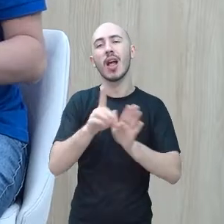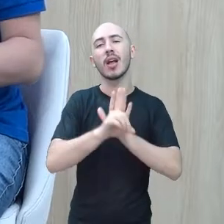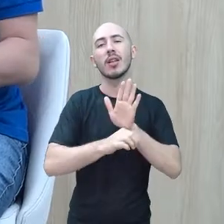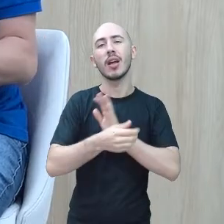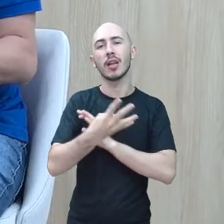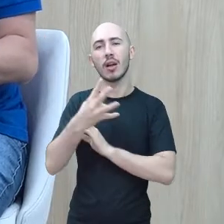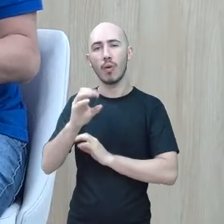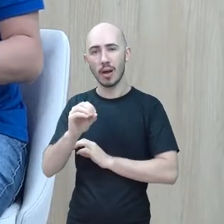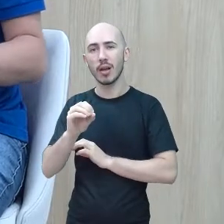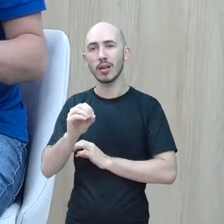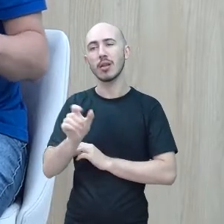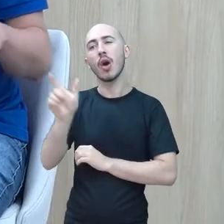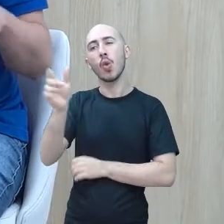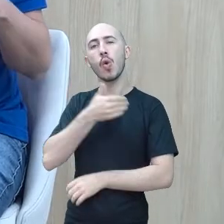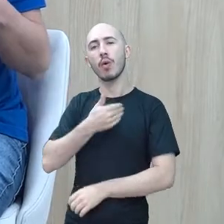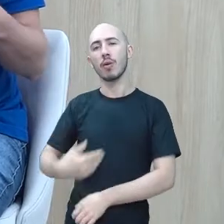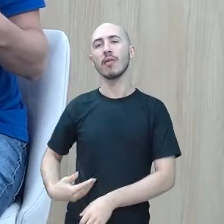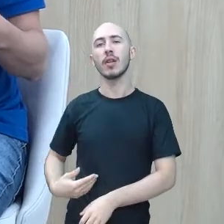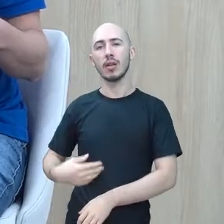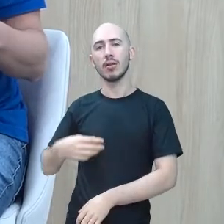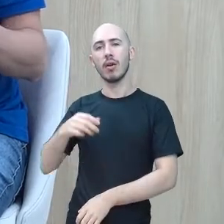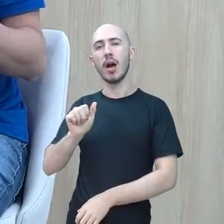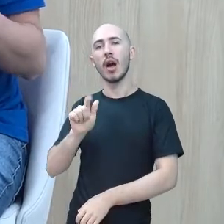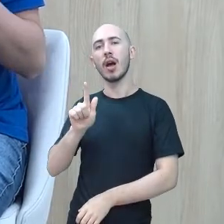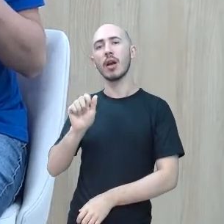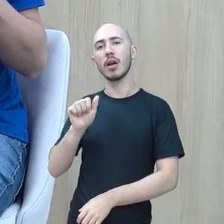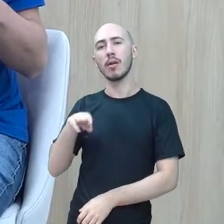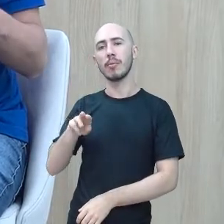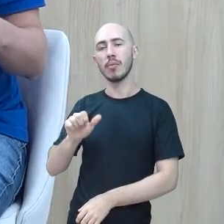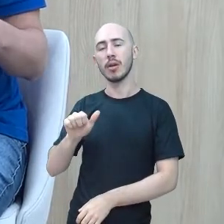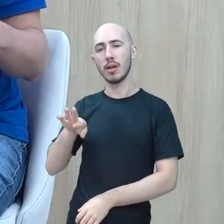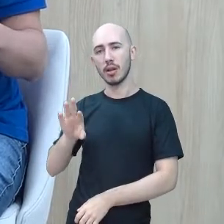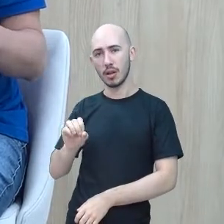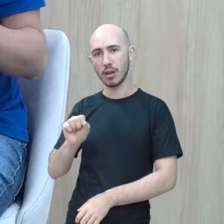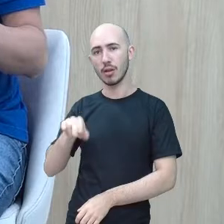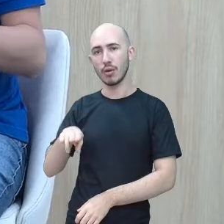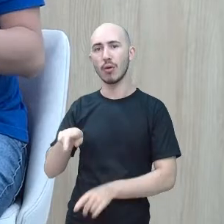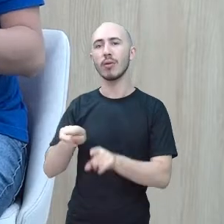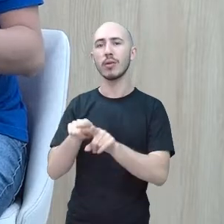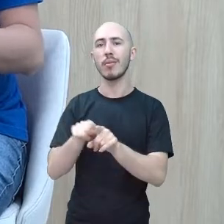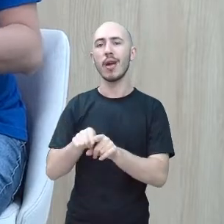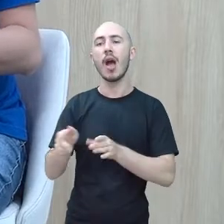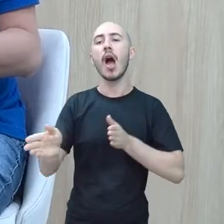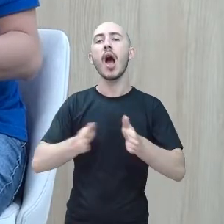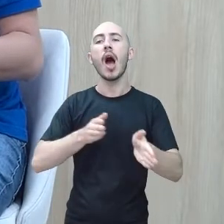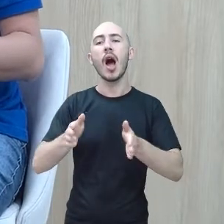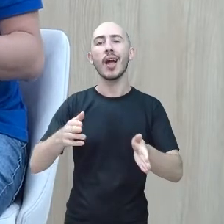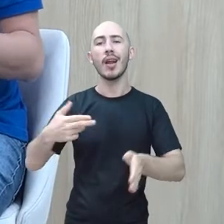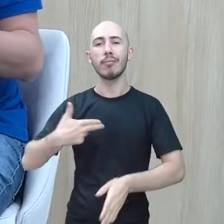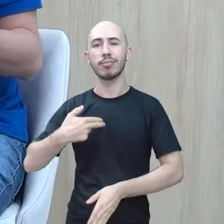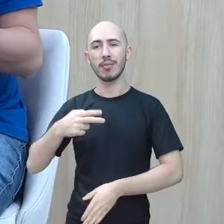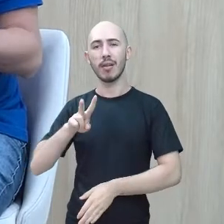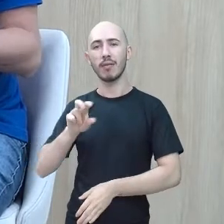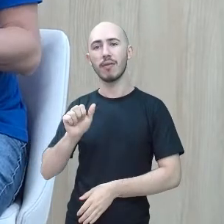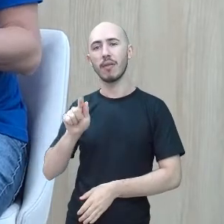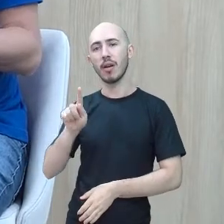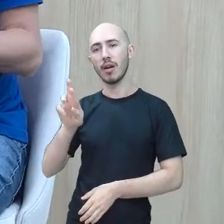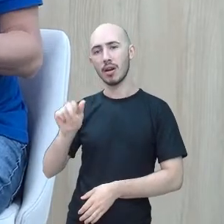do governador Agamenon Magalhães, já da era Vargas, né, dentro de um período autoritário, em que se reprimia a população